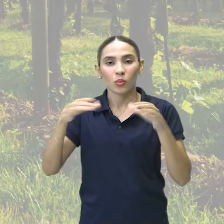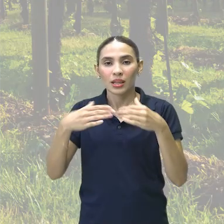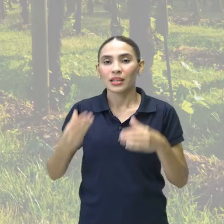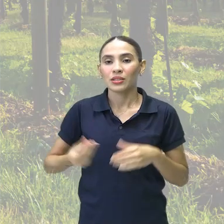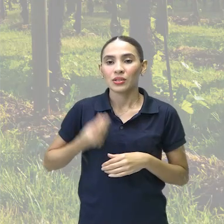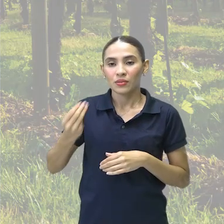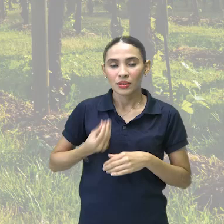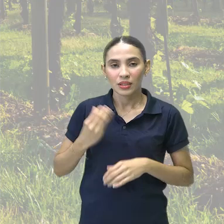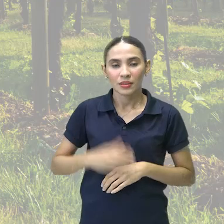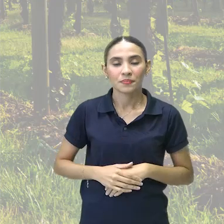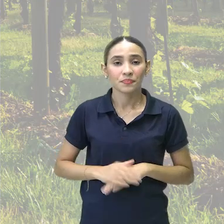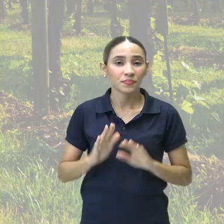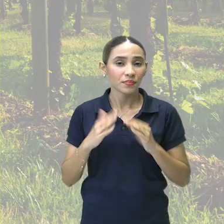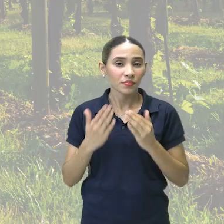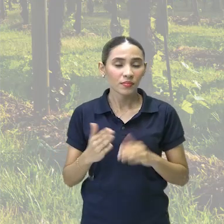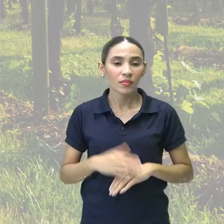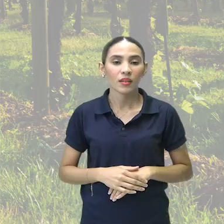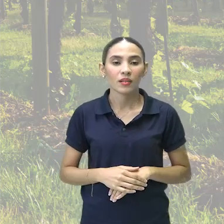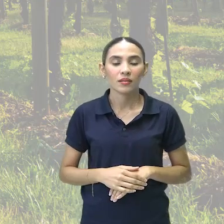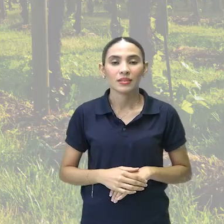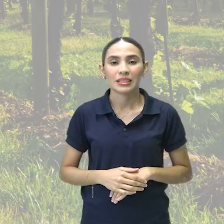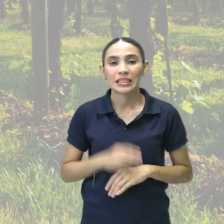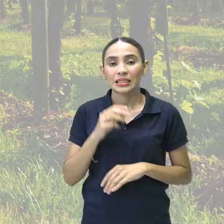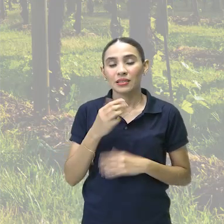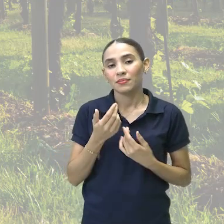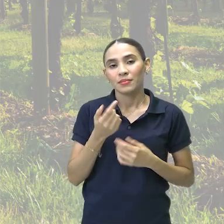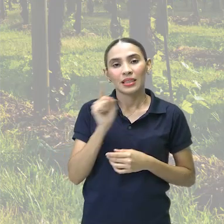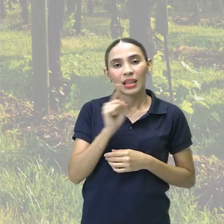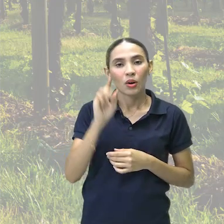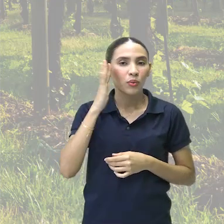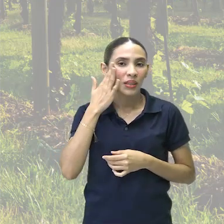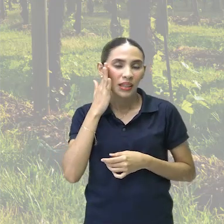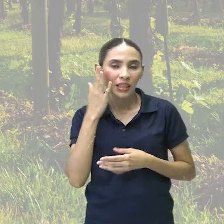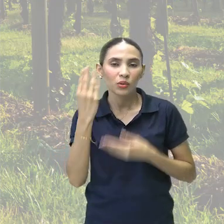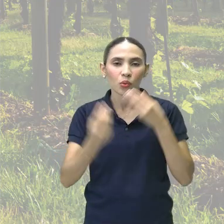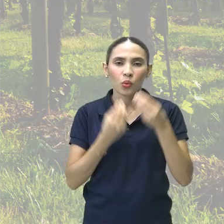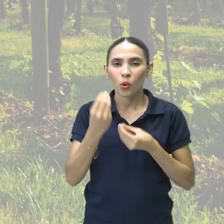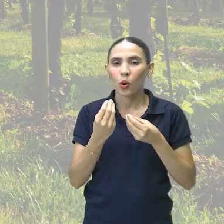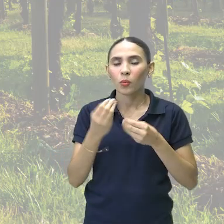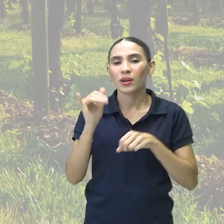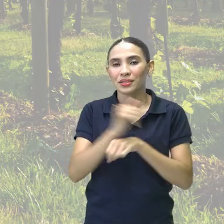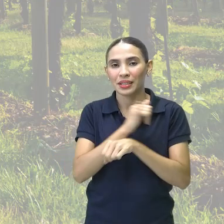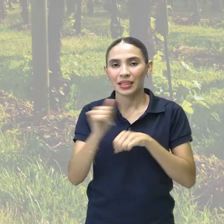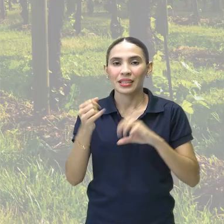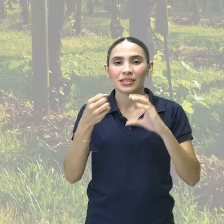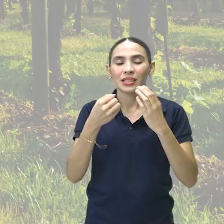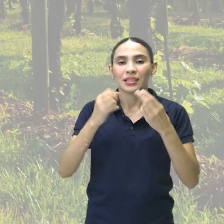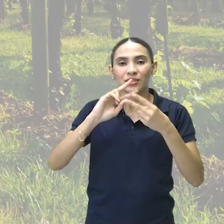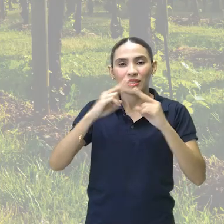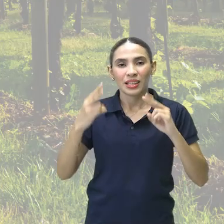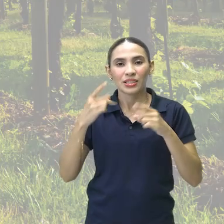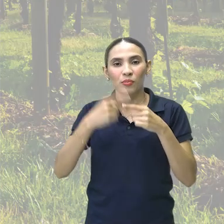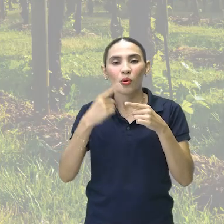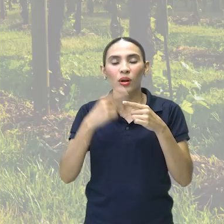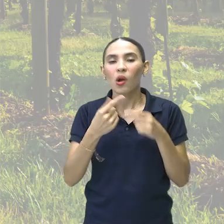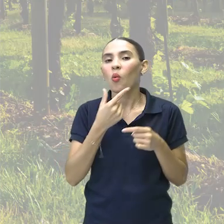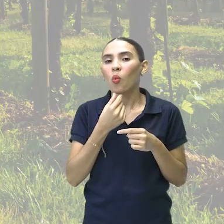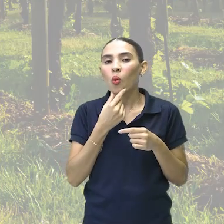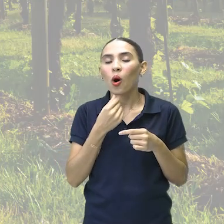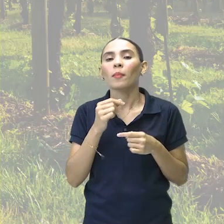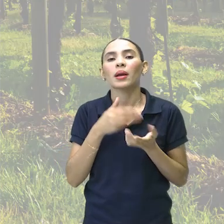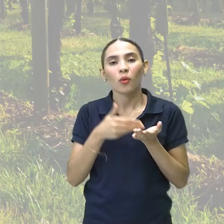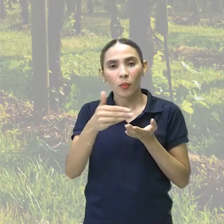vivos. E isso mesmo sem entender os mecanismos genéticos, uma vez que o homem ele começou a fazer uso